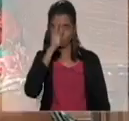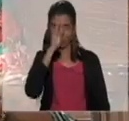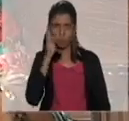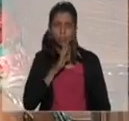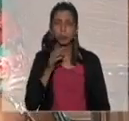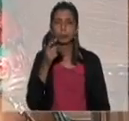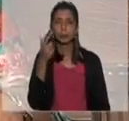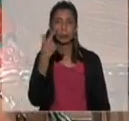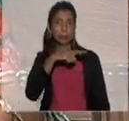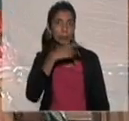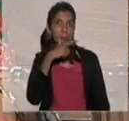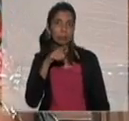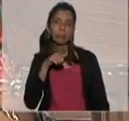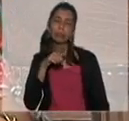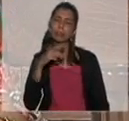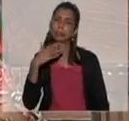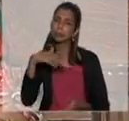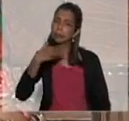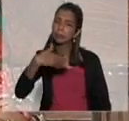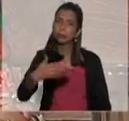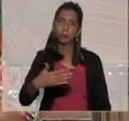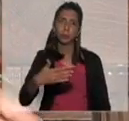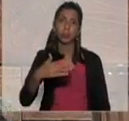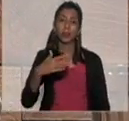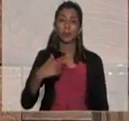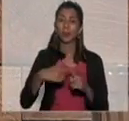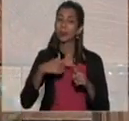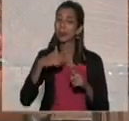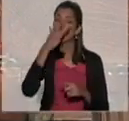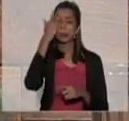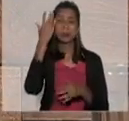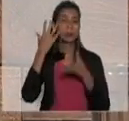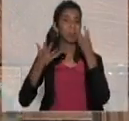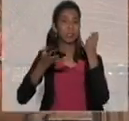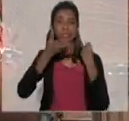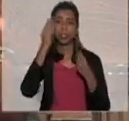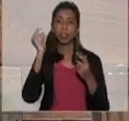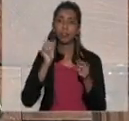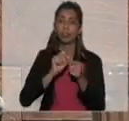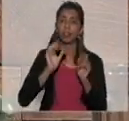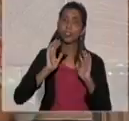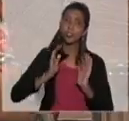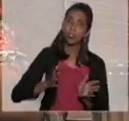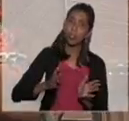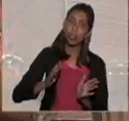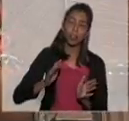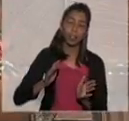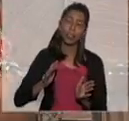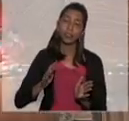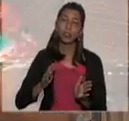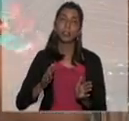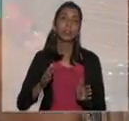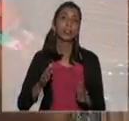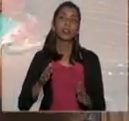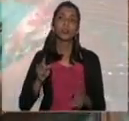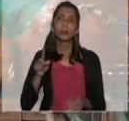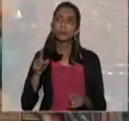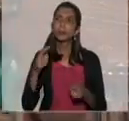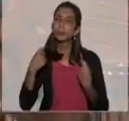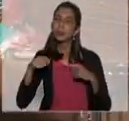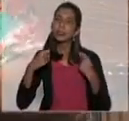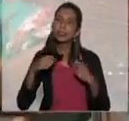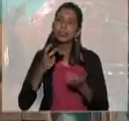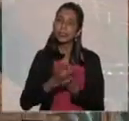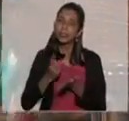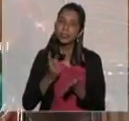Brasil você tem que conquistar um leão a cada vez senão as pessoas esquecem o que você já fez o que sabe é